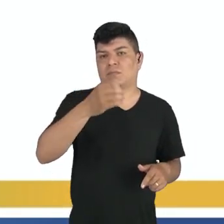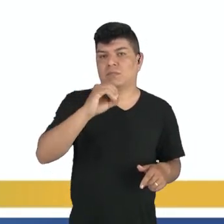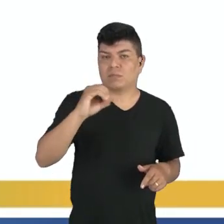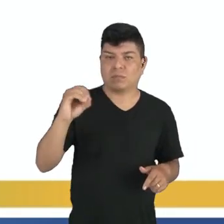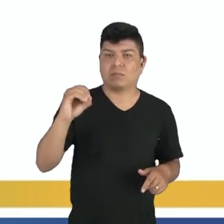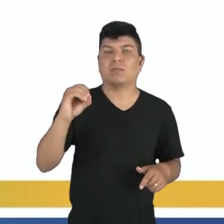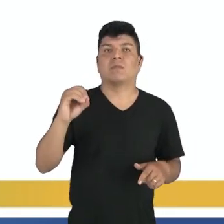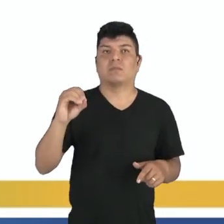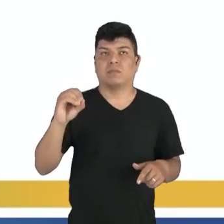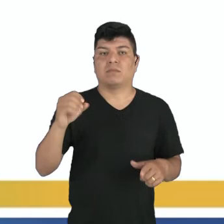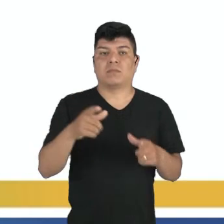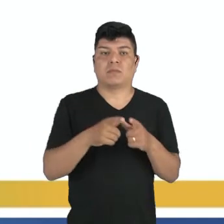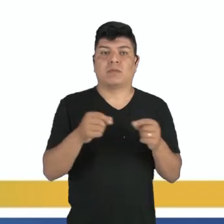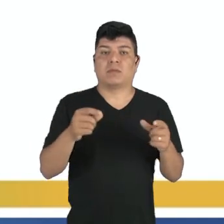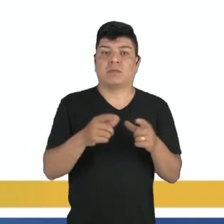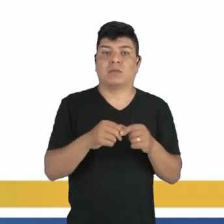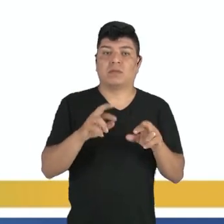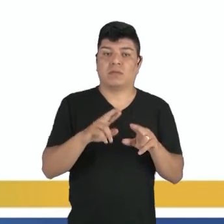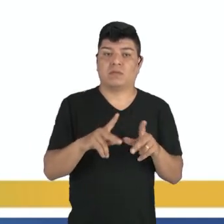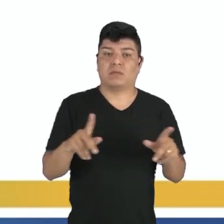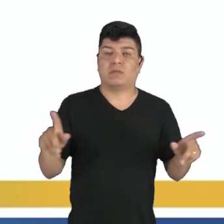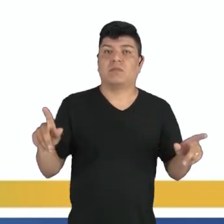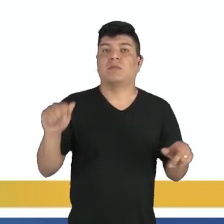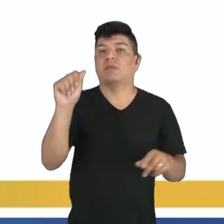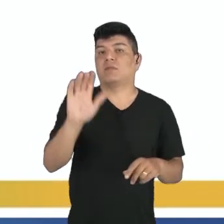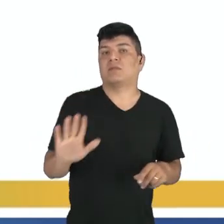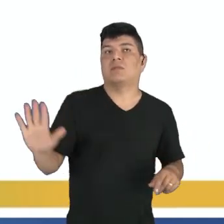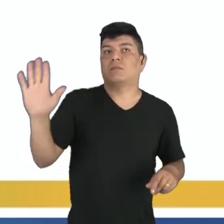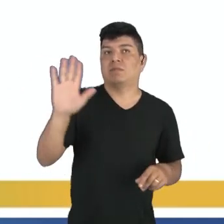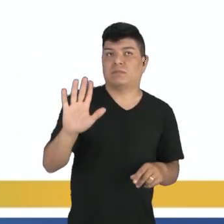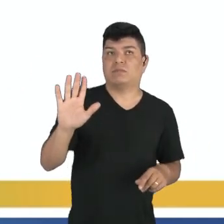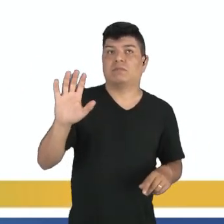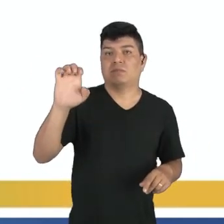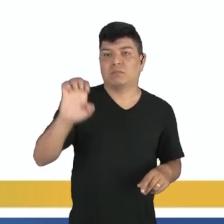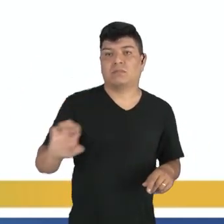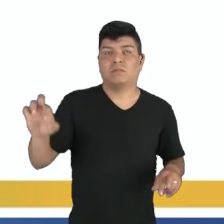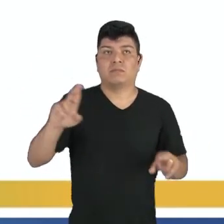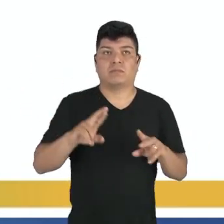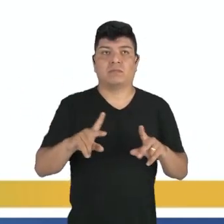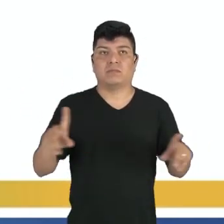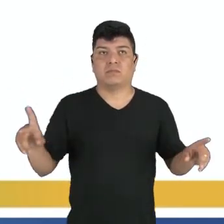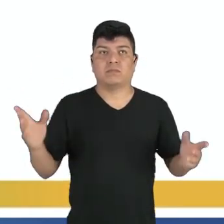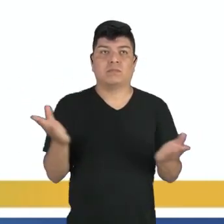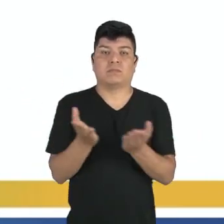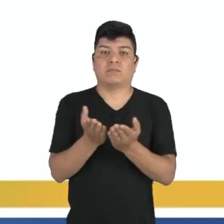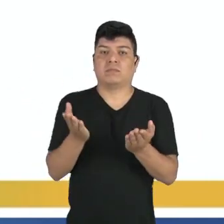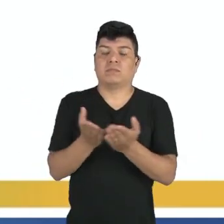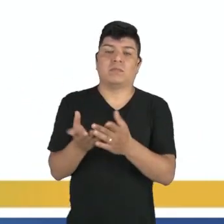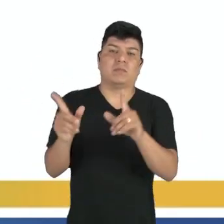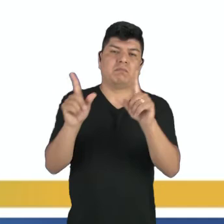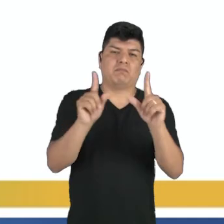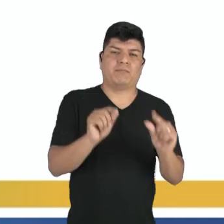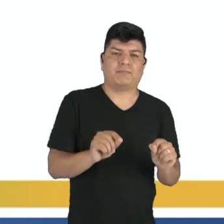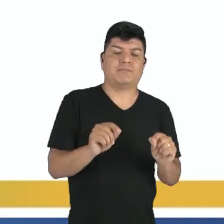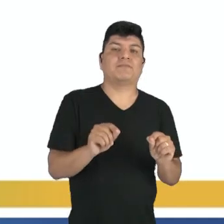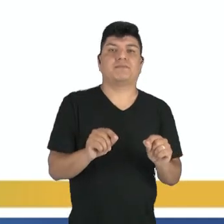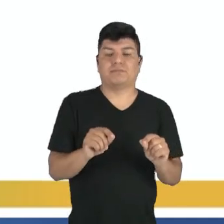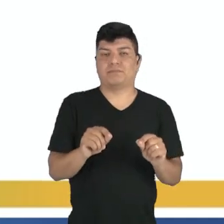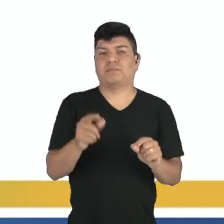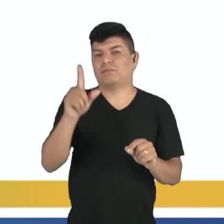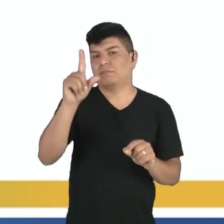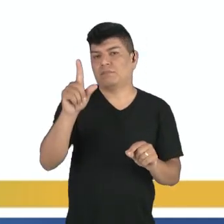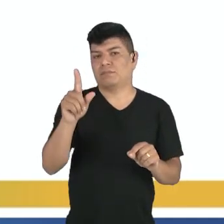religião da Ásia ao contrário da Europa que é o cristianismo e o exame representa uma mínima parcela